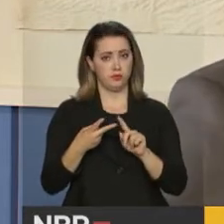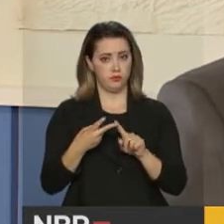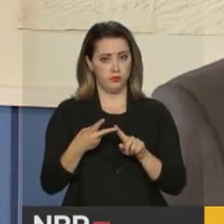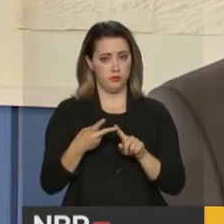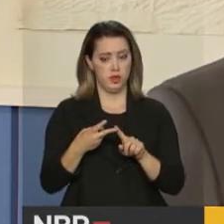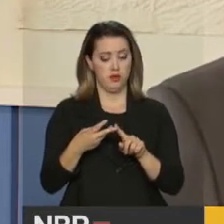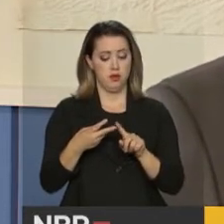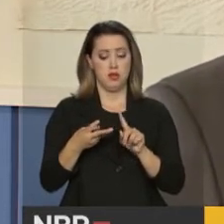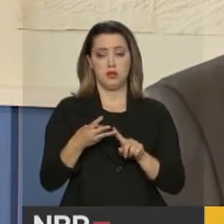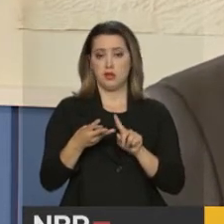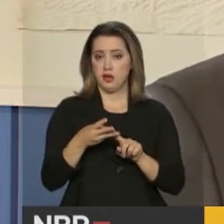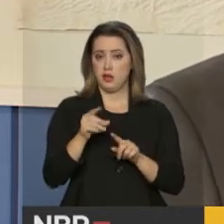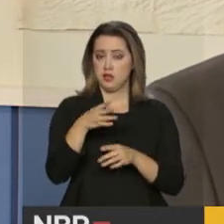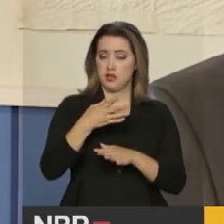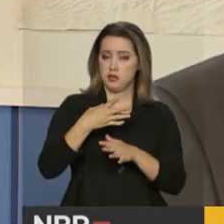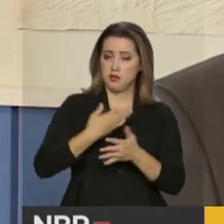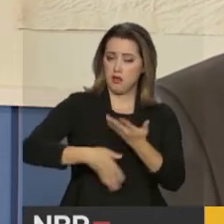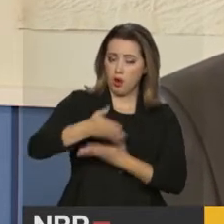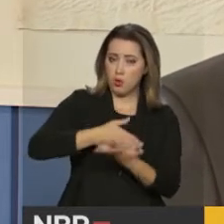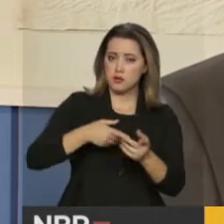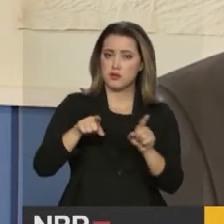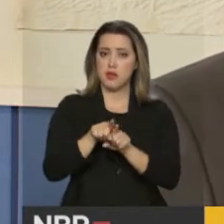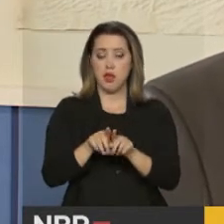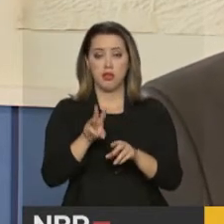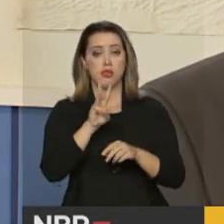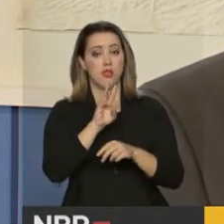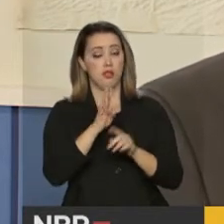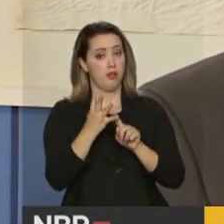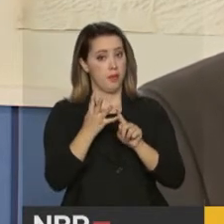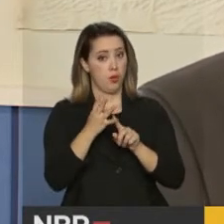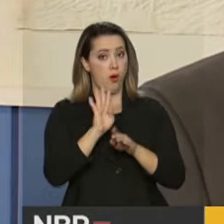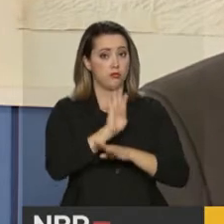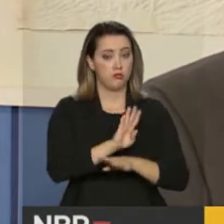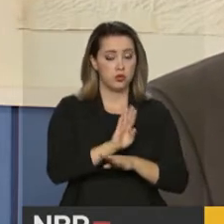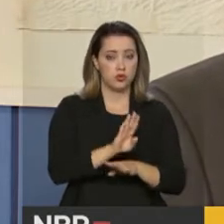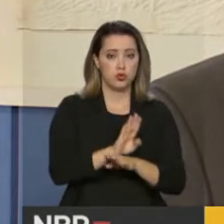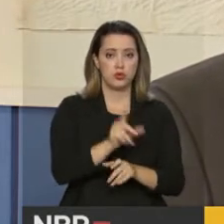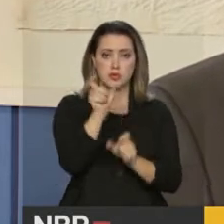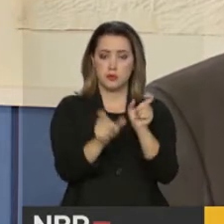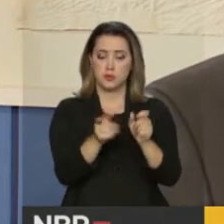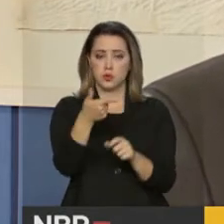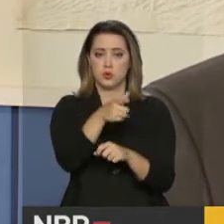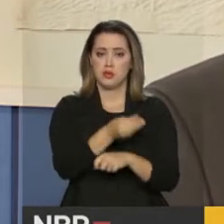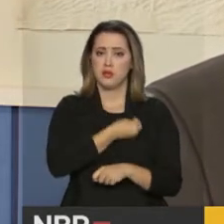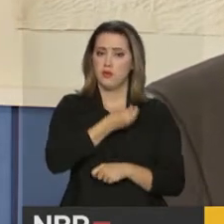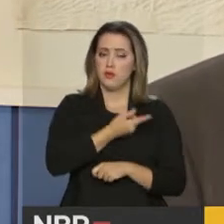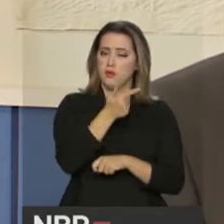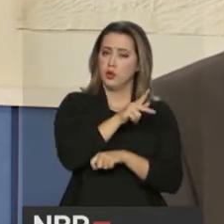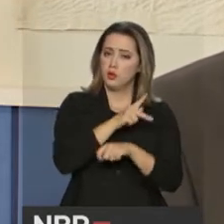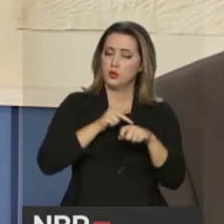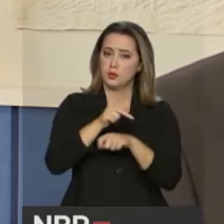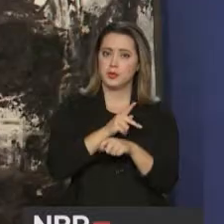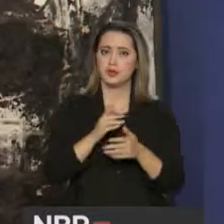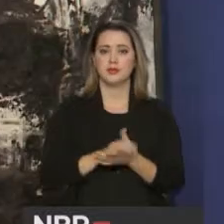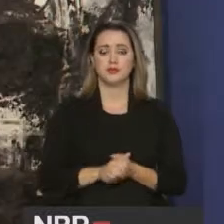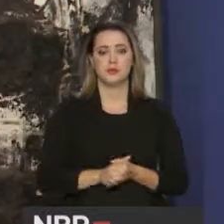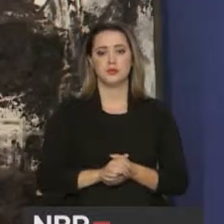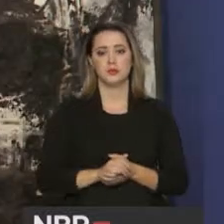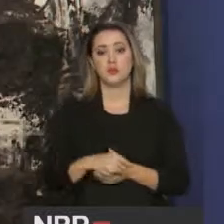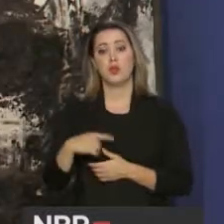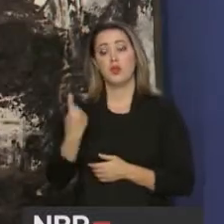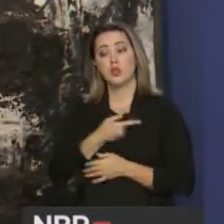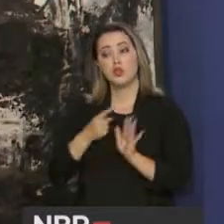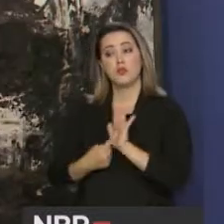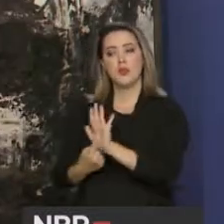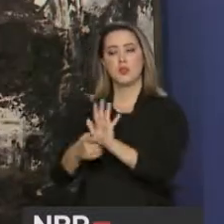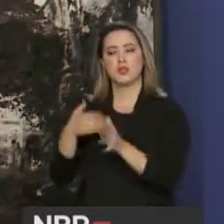negociar, e, finalmente, a função de defender os nacionais, que se faz no exterior por meio da nossa rede de consulados. E a gente vai